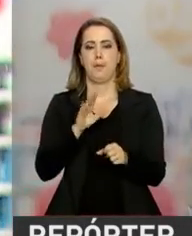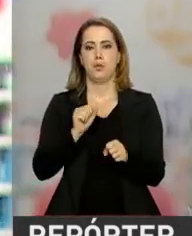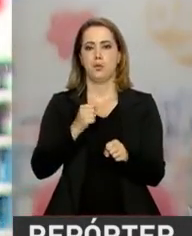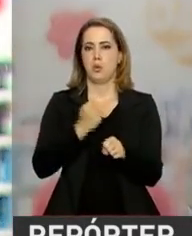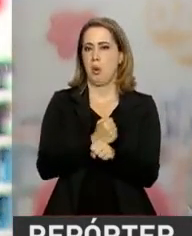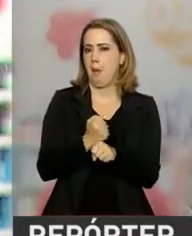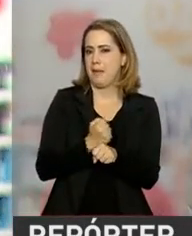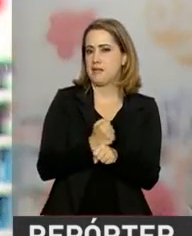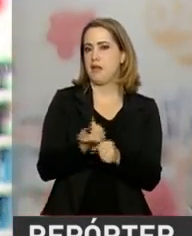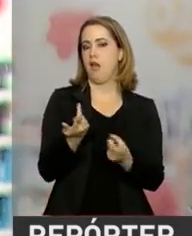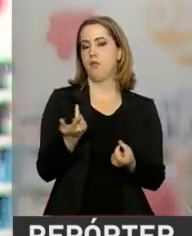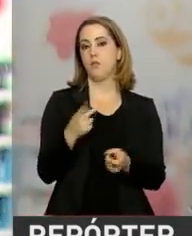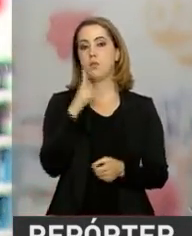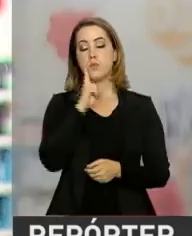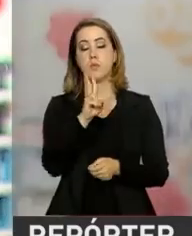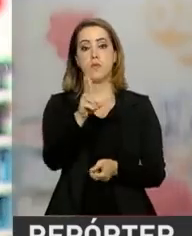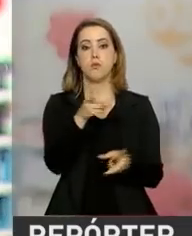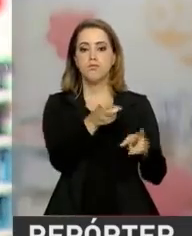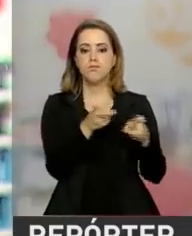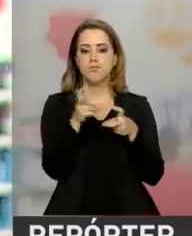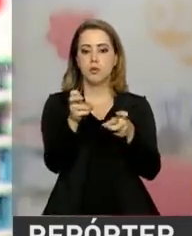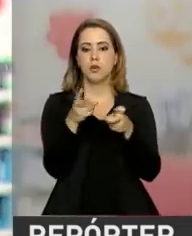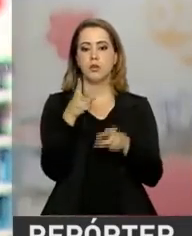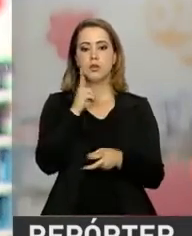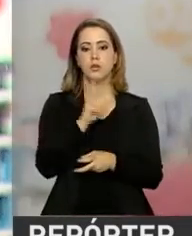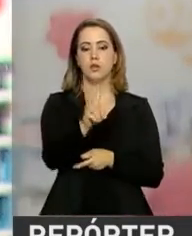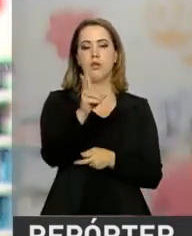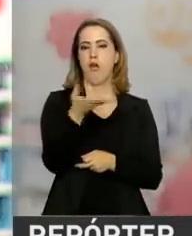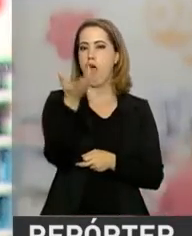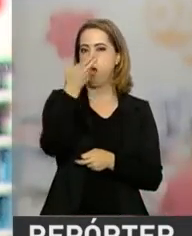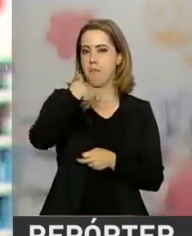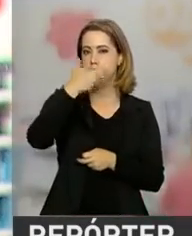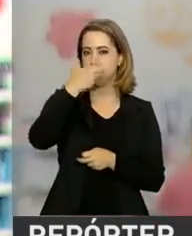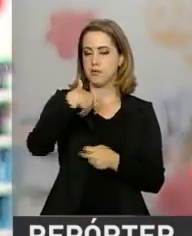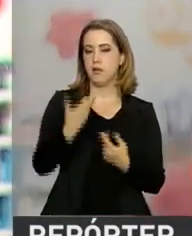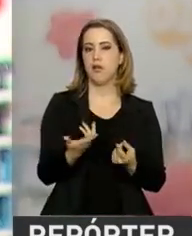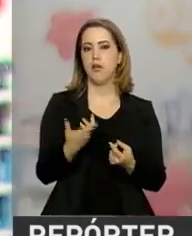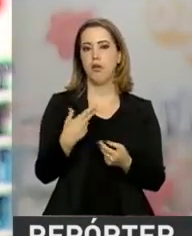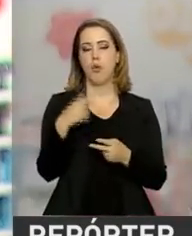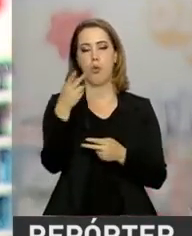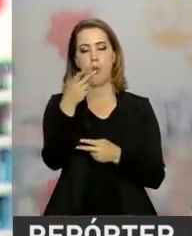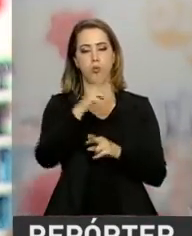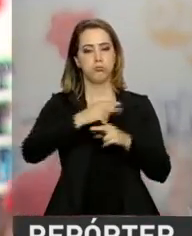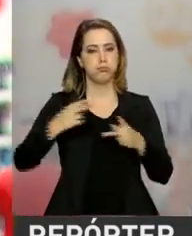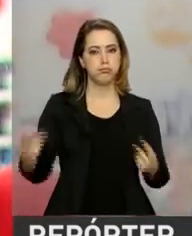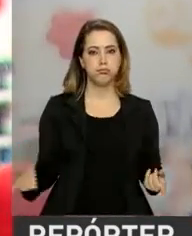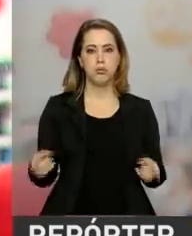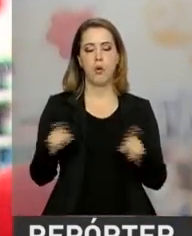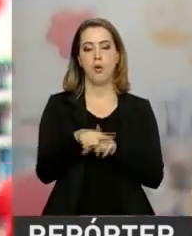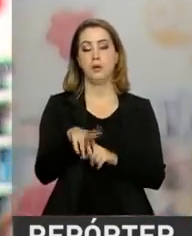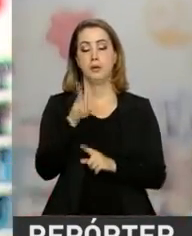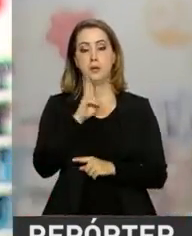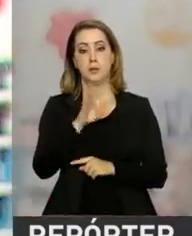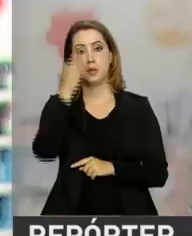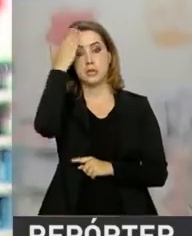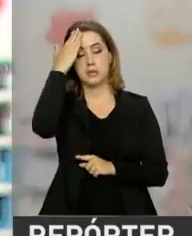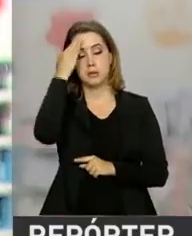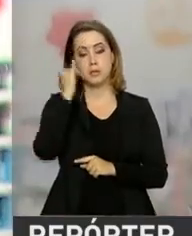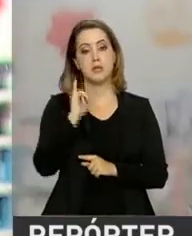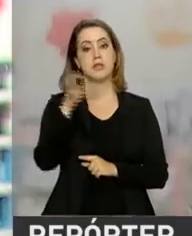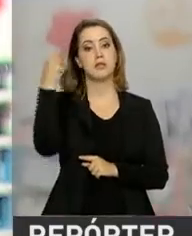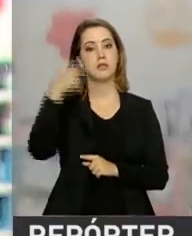estou verificando bem a maçã seja frutas verduras para saber realmente se